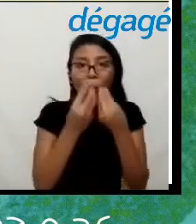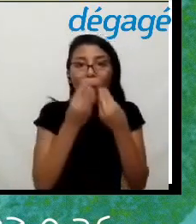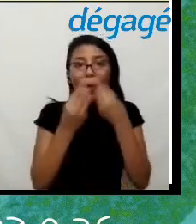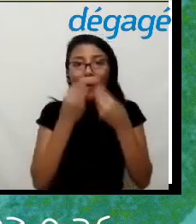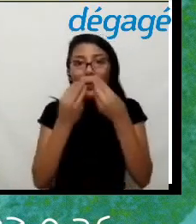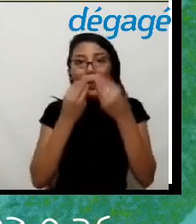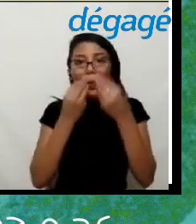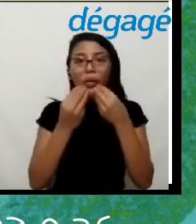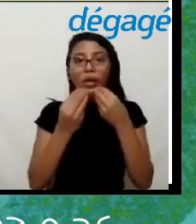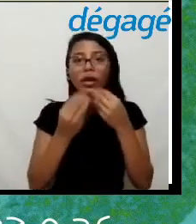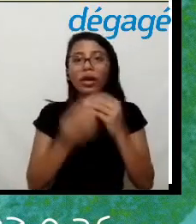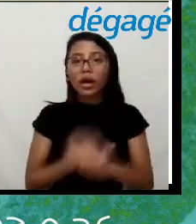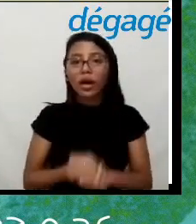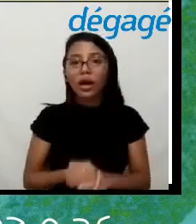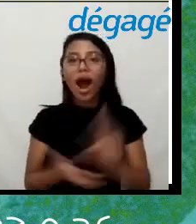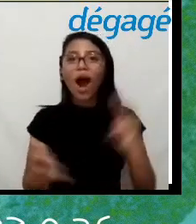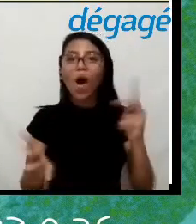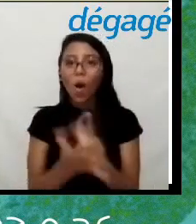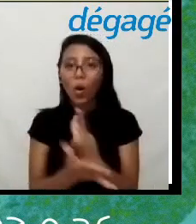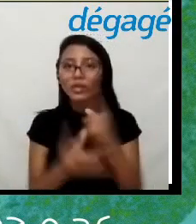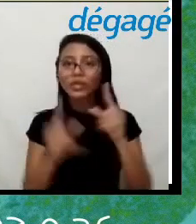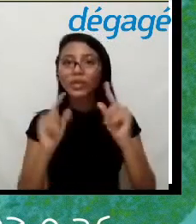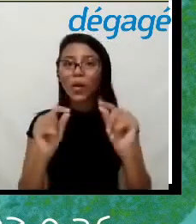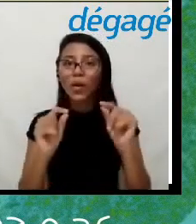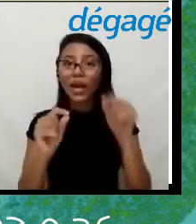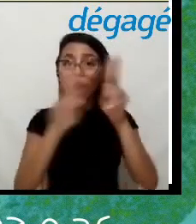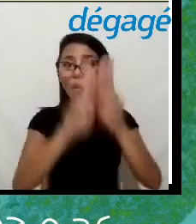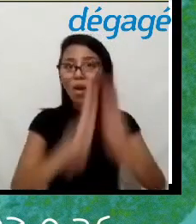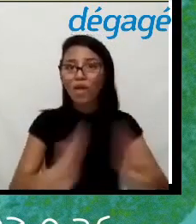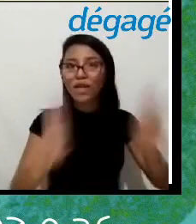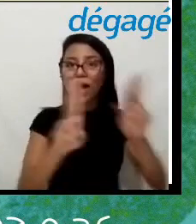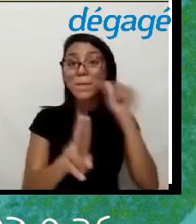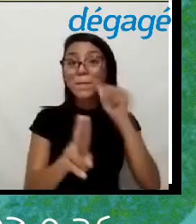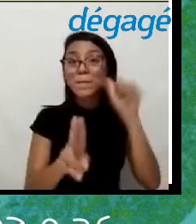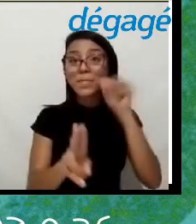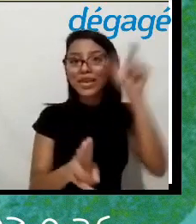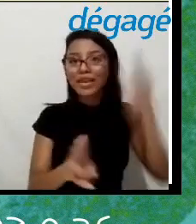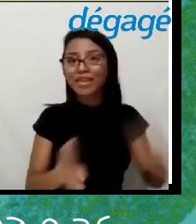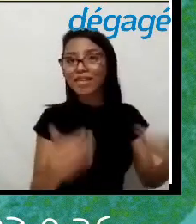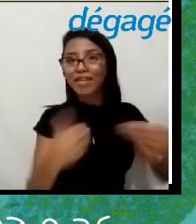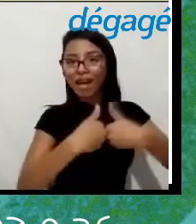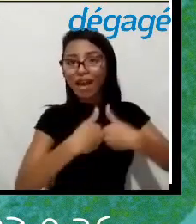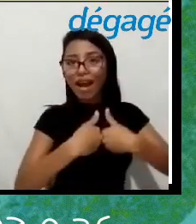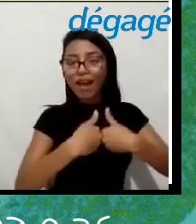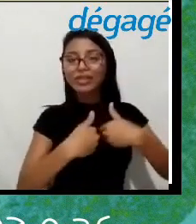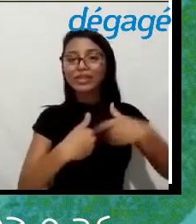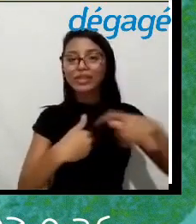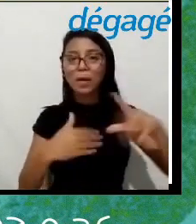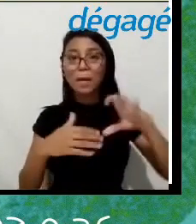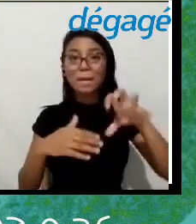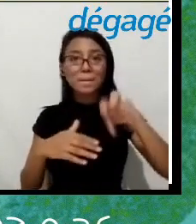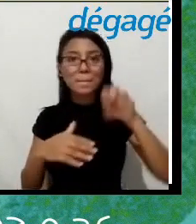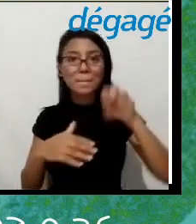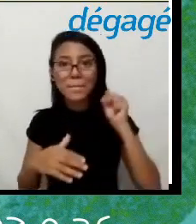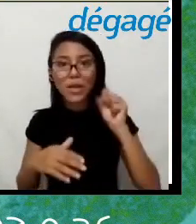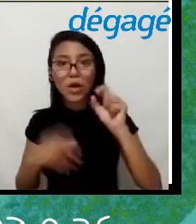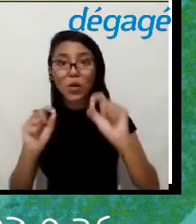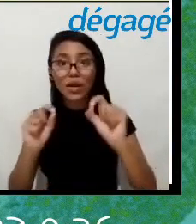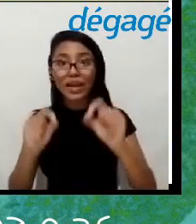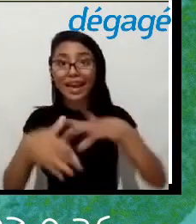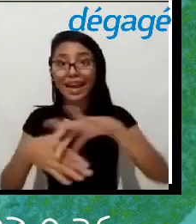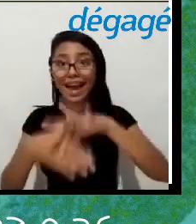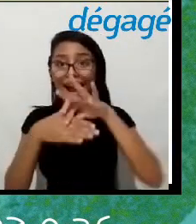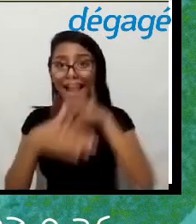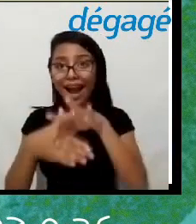uma pessoa lá na UFRJ, diversos doces, salgados de outros tantos no campus da Unirio. E aí,